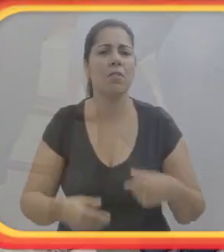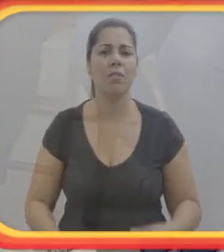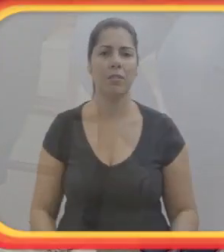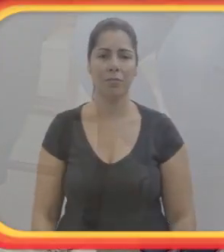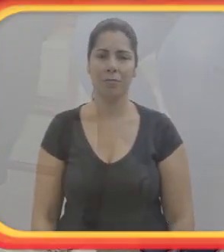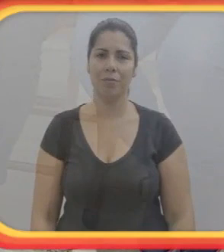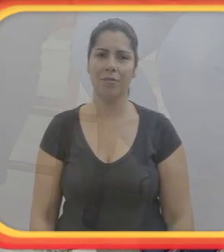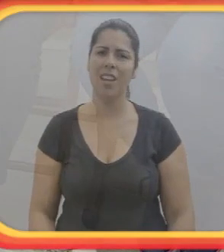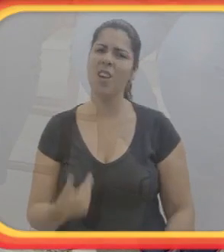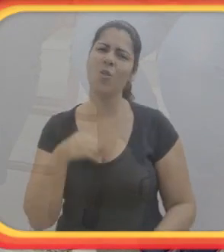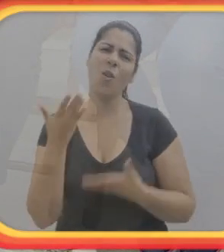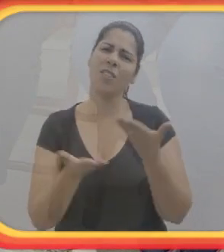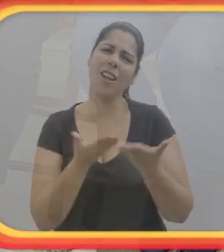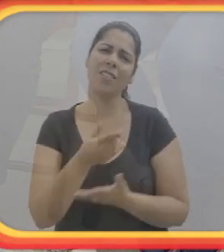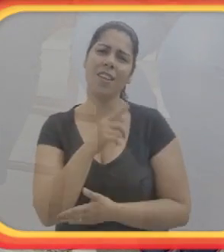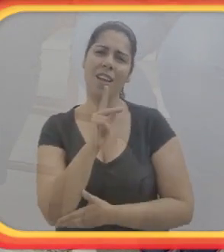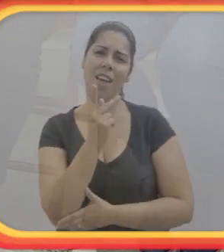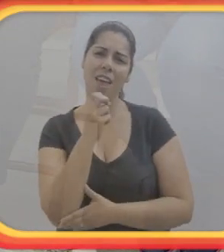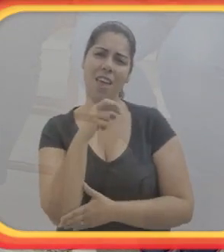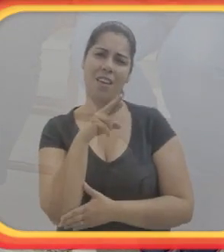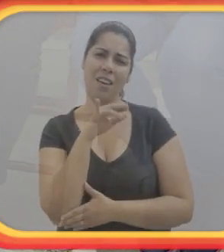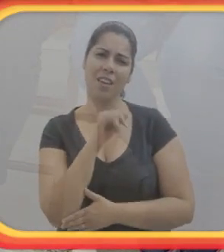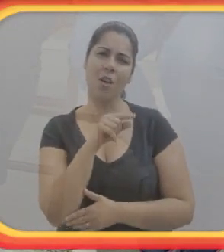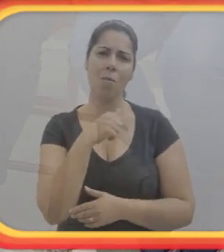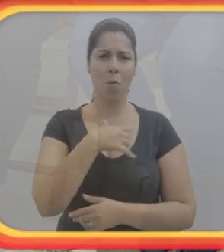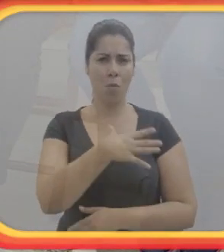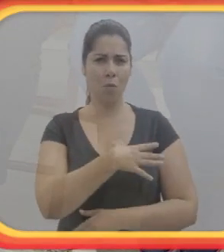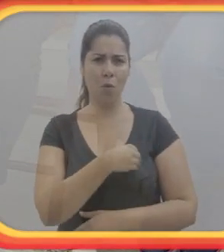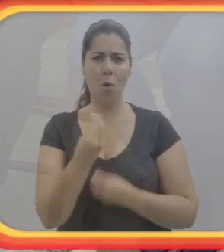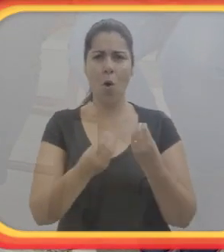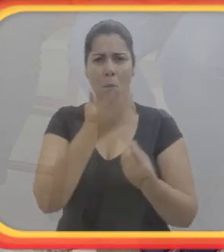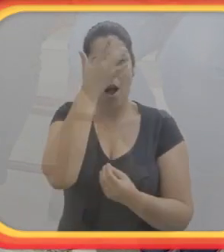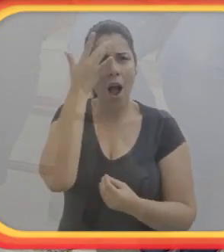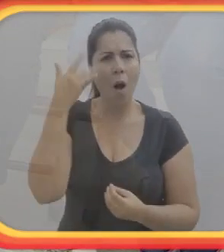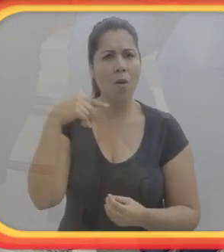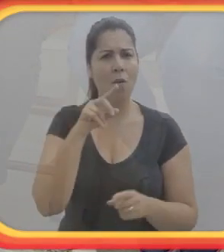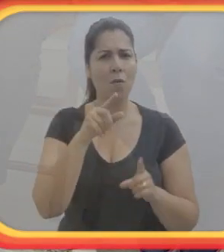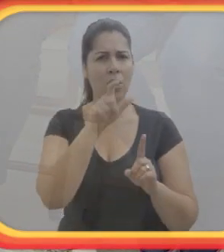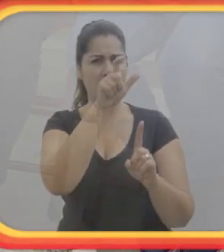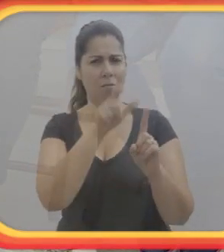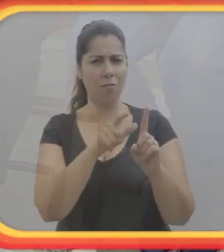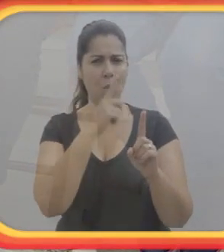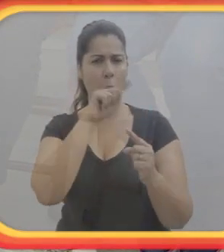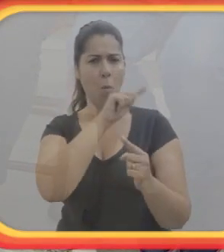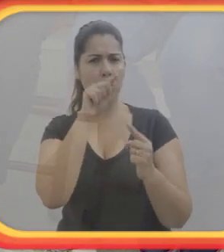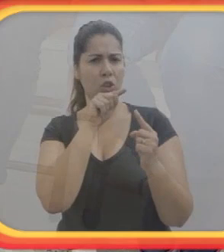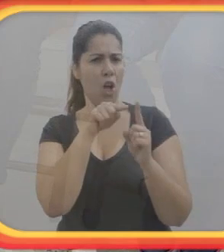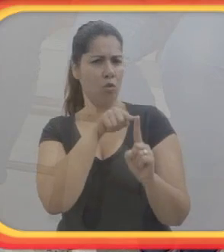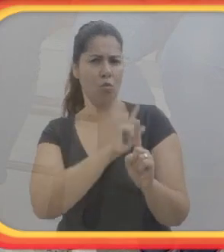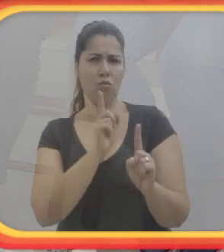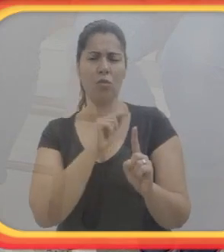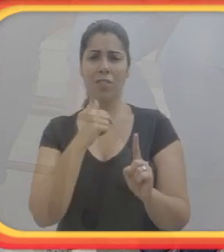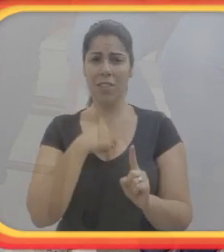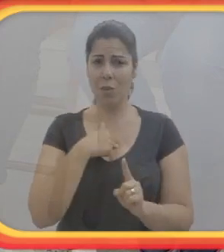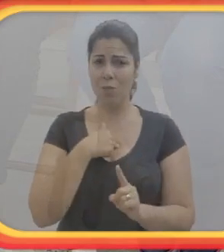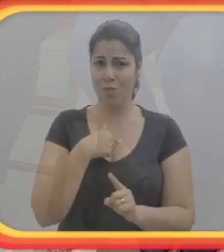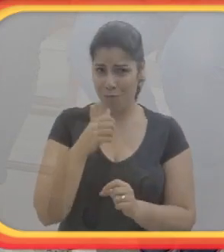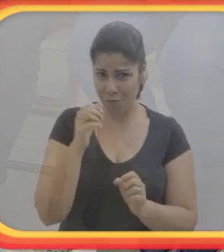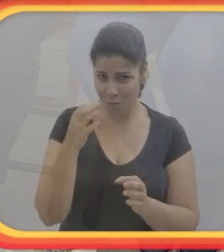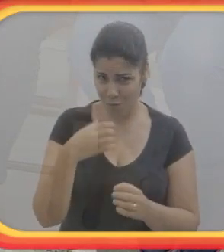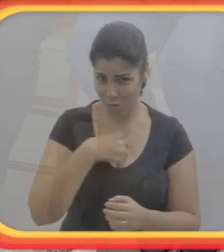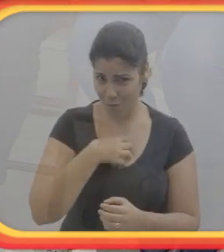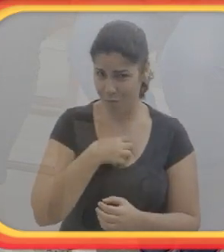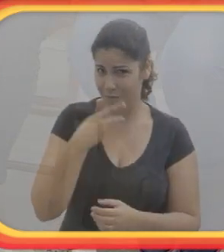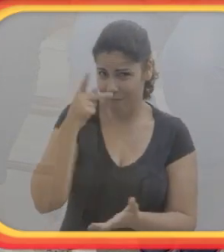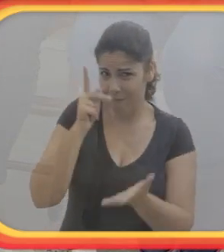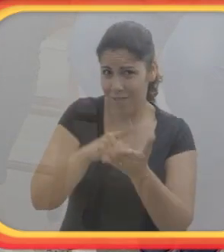estranho? É porque eu não queria tratar o Henrique, o meu filho, como alguém fosse uma espécie de objeto, que eu fosse falar